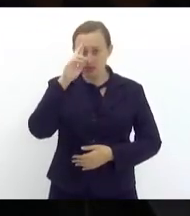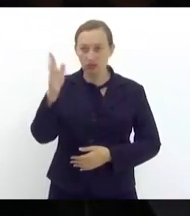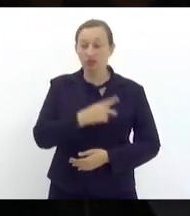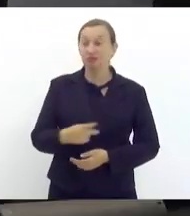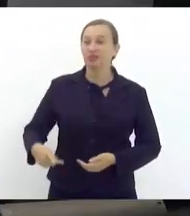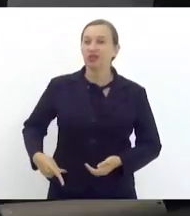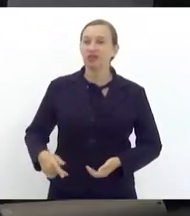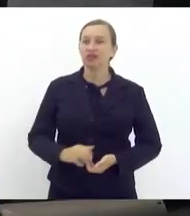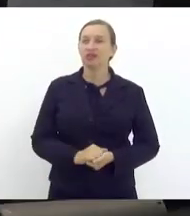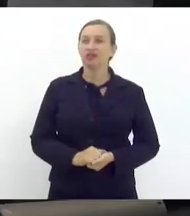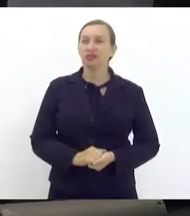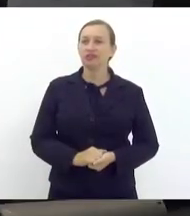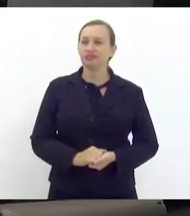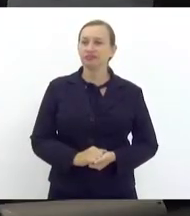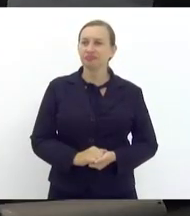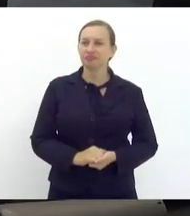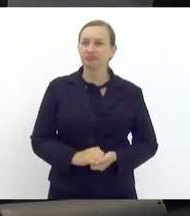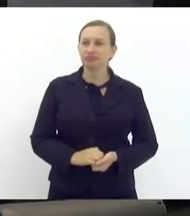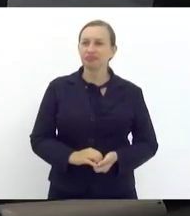presidente.